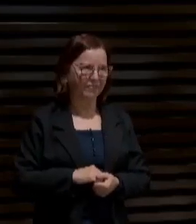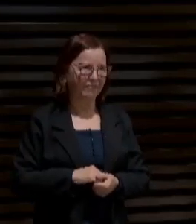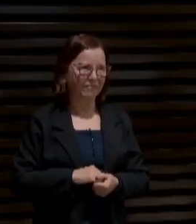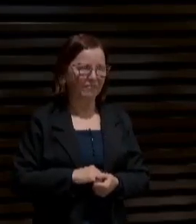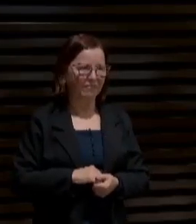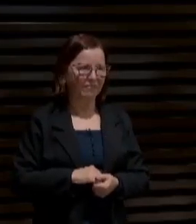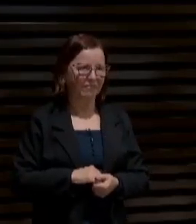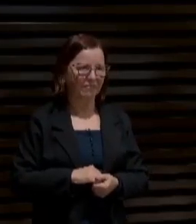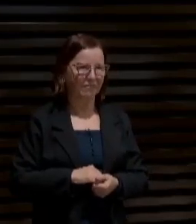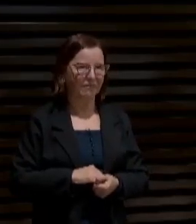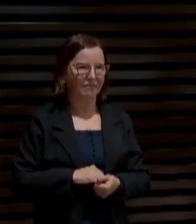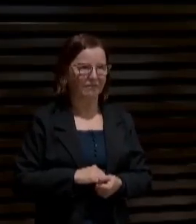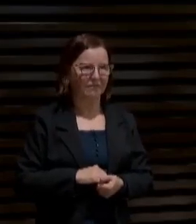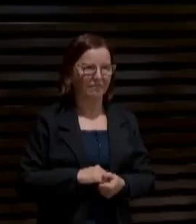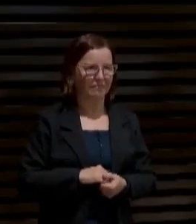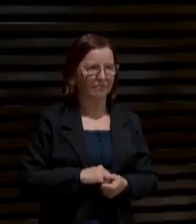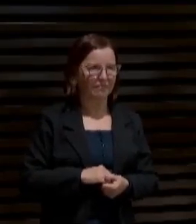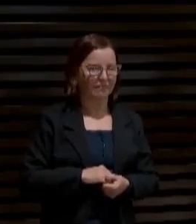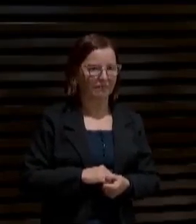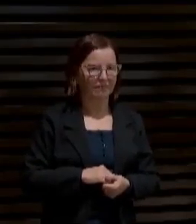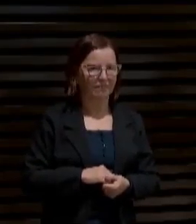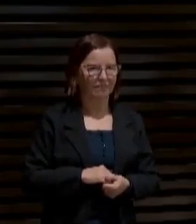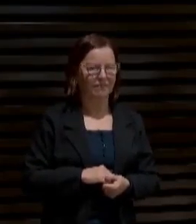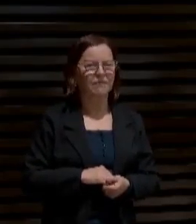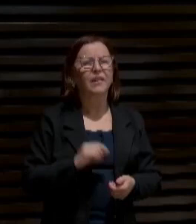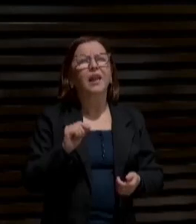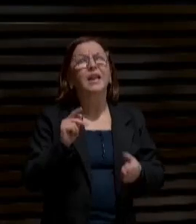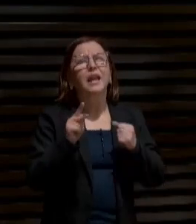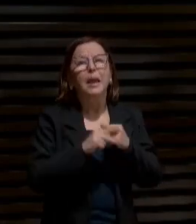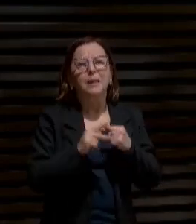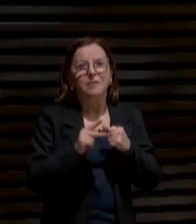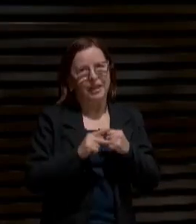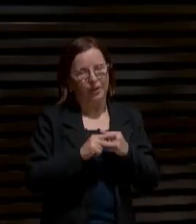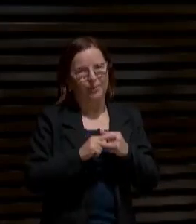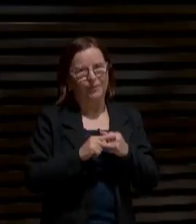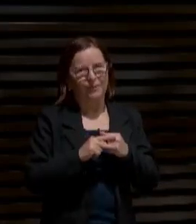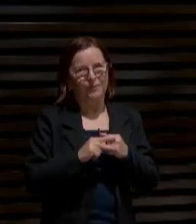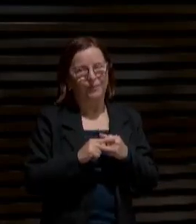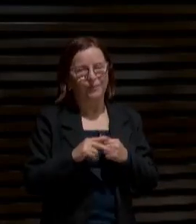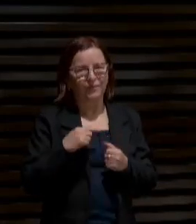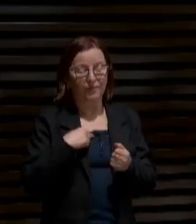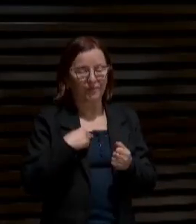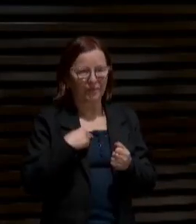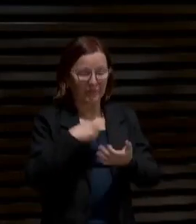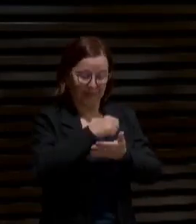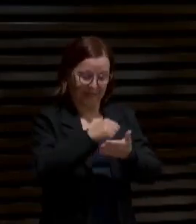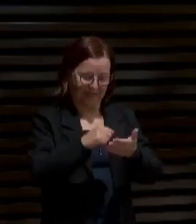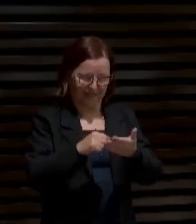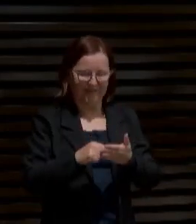e quem era Pedro meus irmãos eu fiz aqui uma relação uzinha